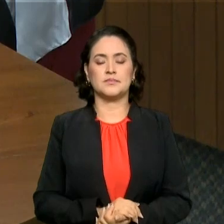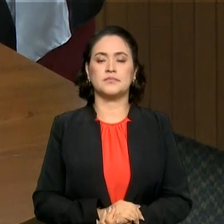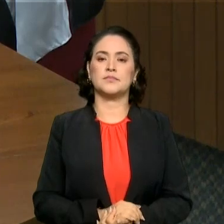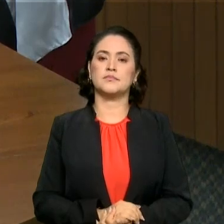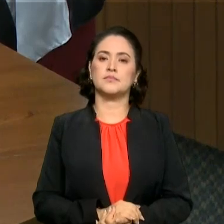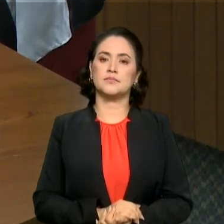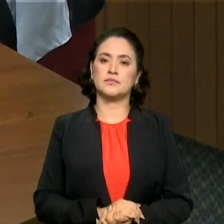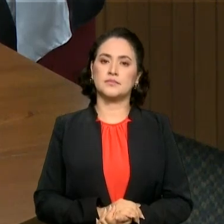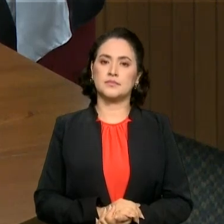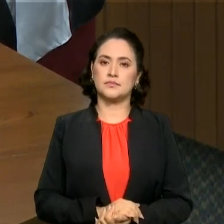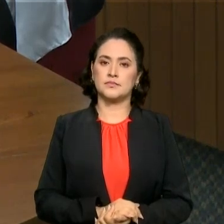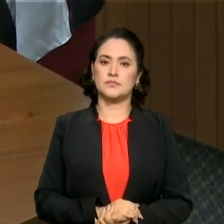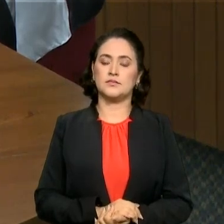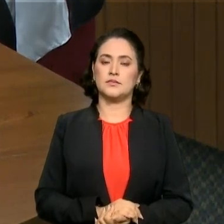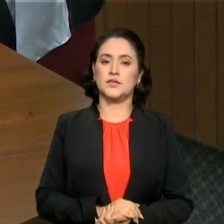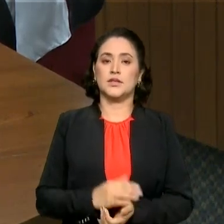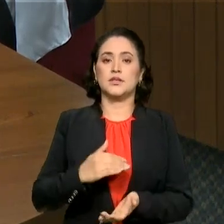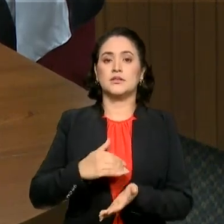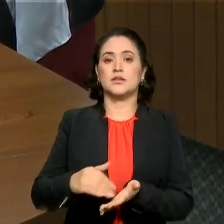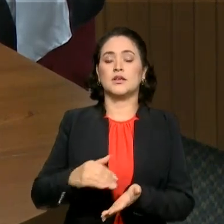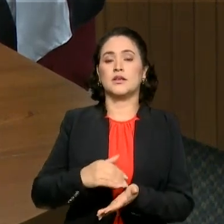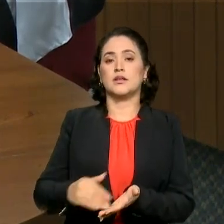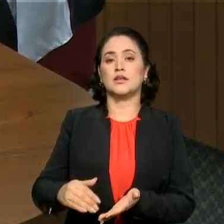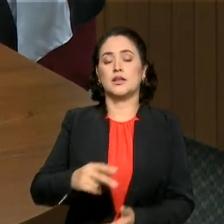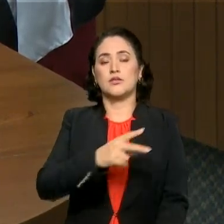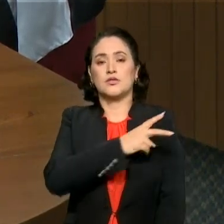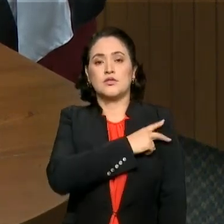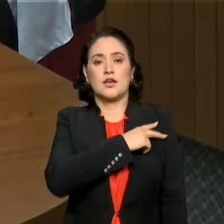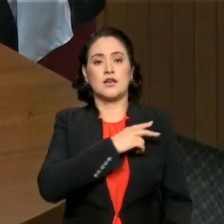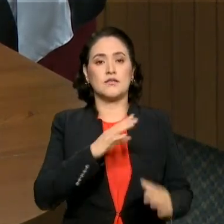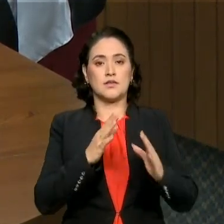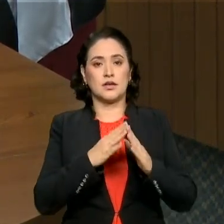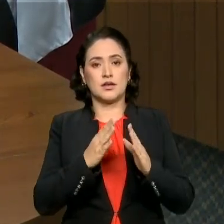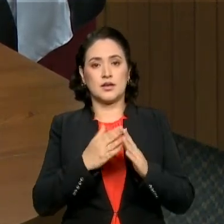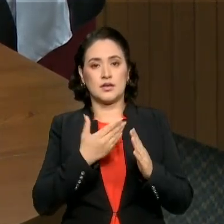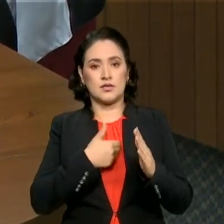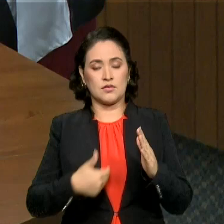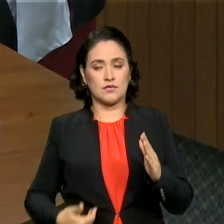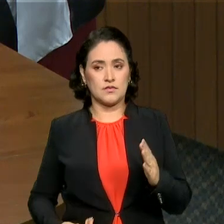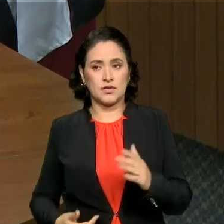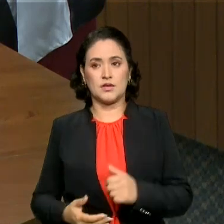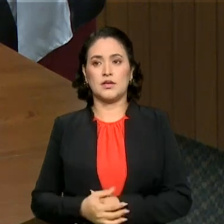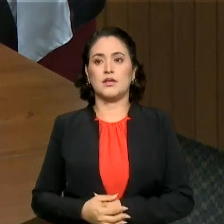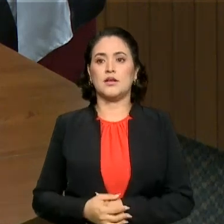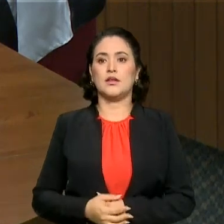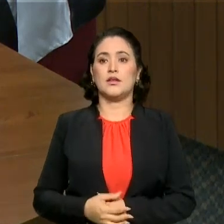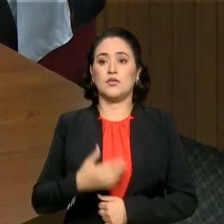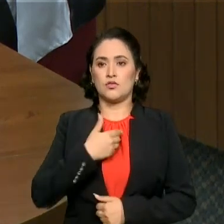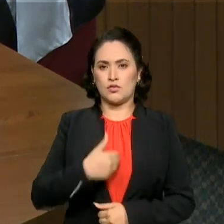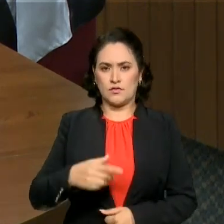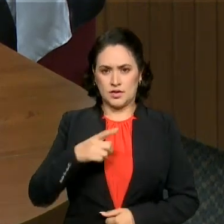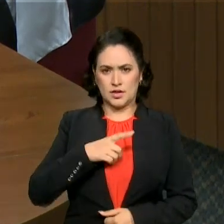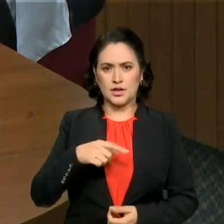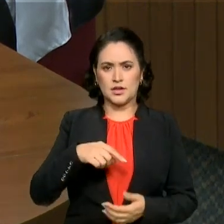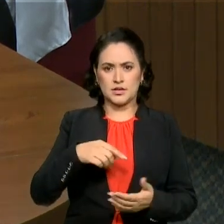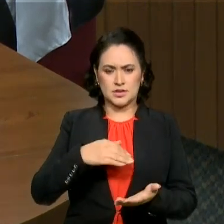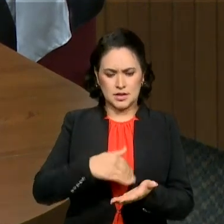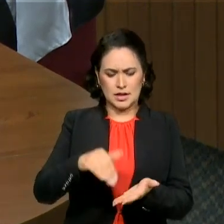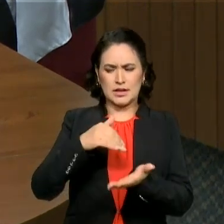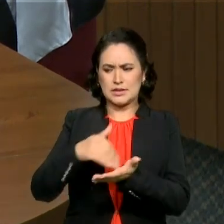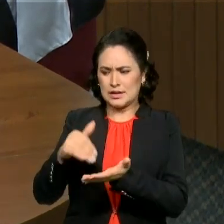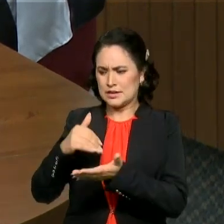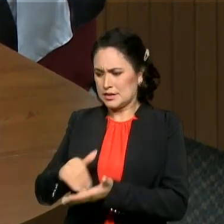o nosso secretário-chefe da Casa Civil. Vocês podem observar que o governo tem muitos secretários, mas secretário-chefe só tem o